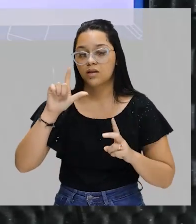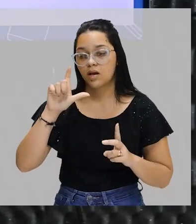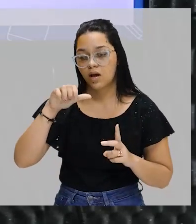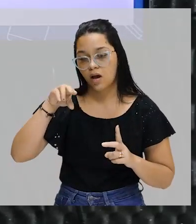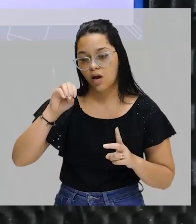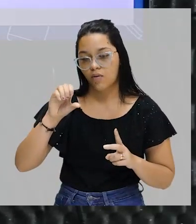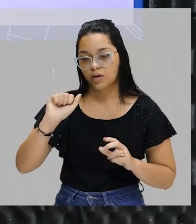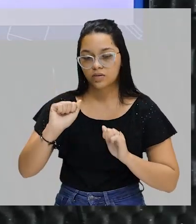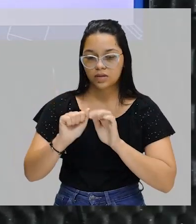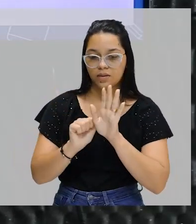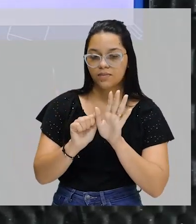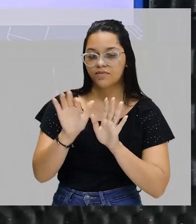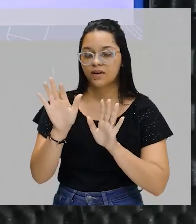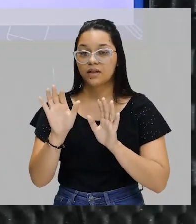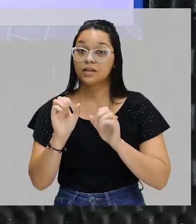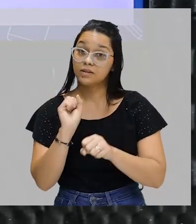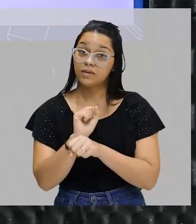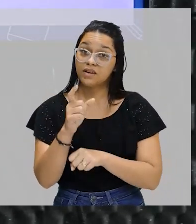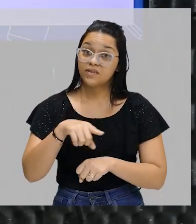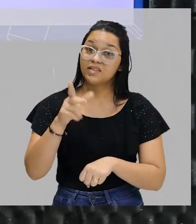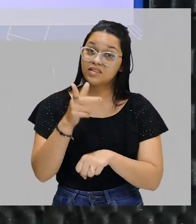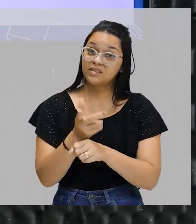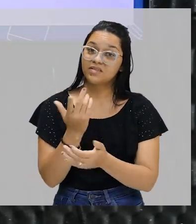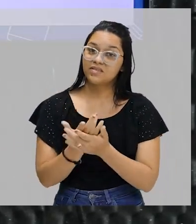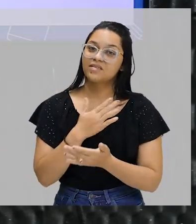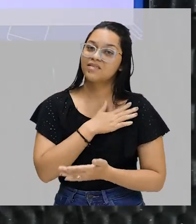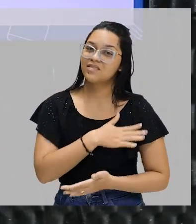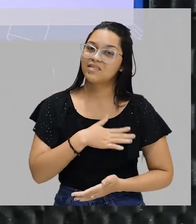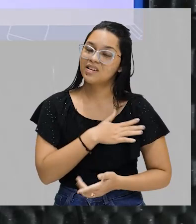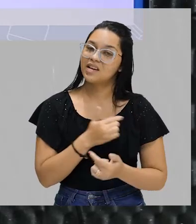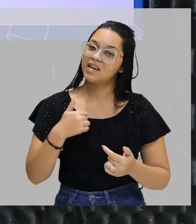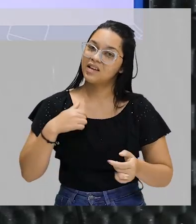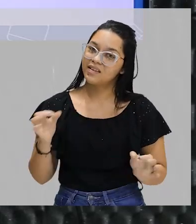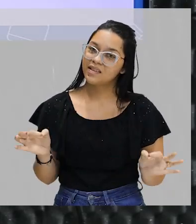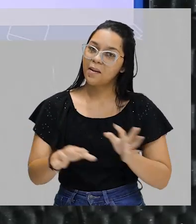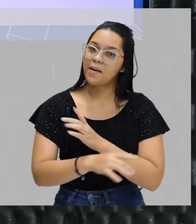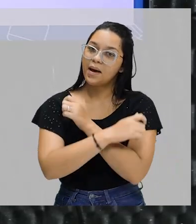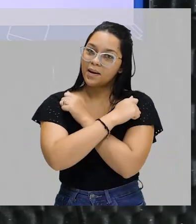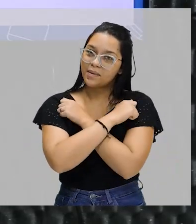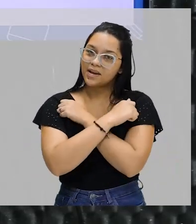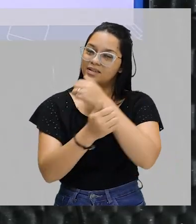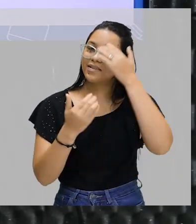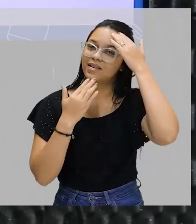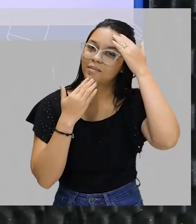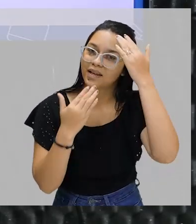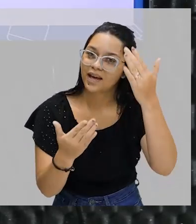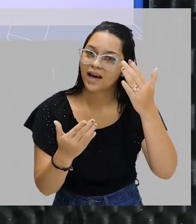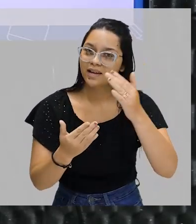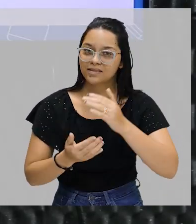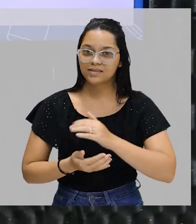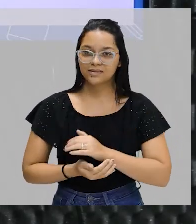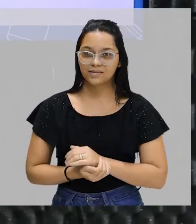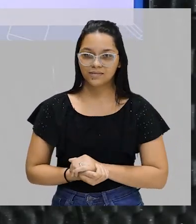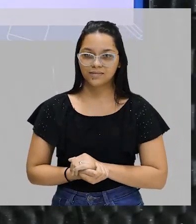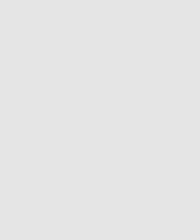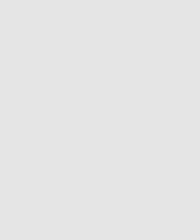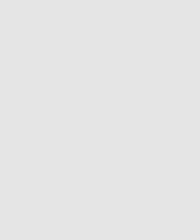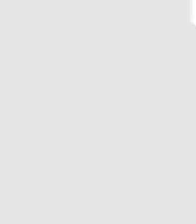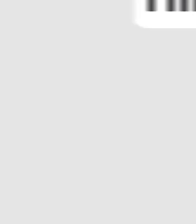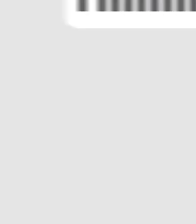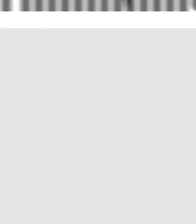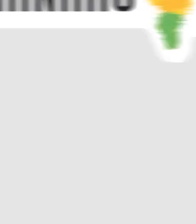alcanos ramificados. Espero que vocês tenham gostado. Vou ficando por aqui. Forte abraço. Valeu.